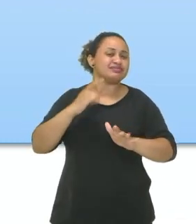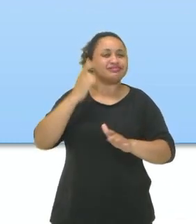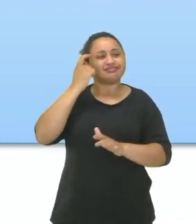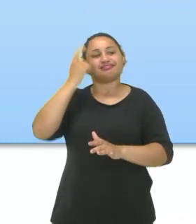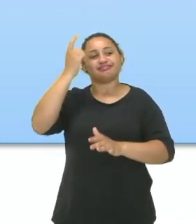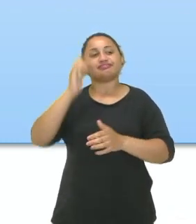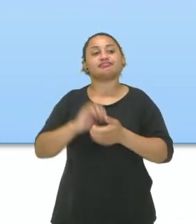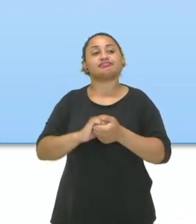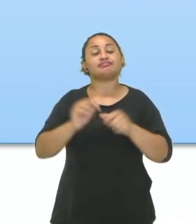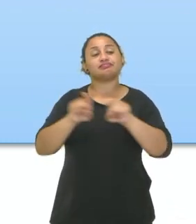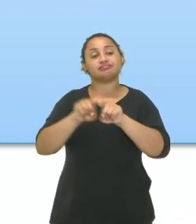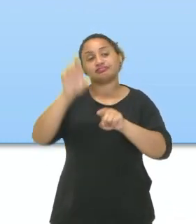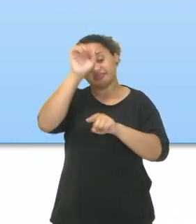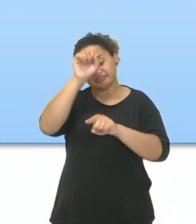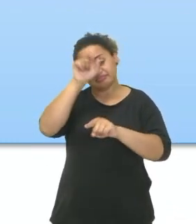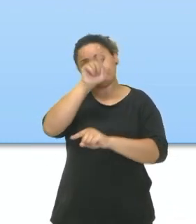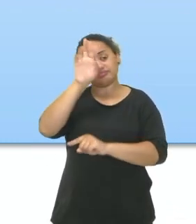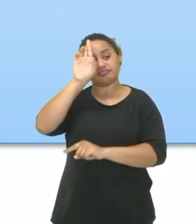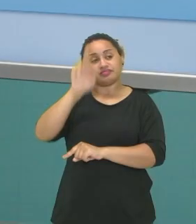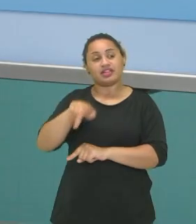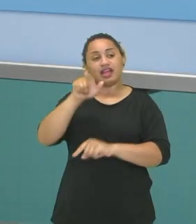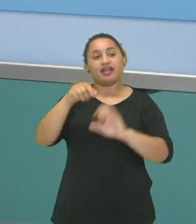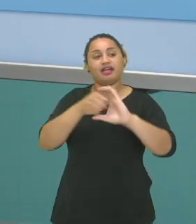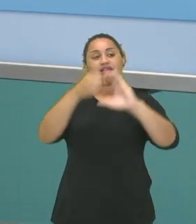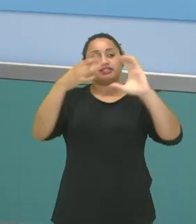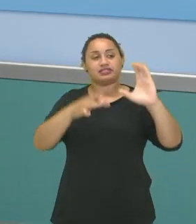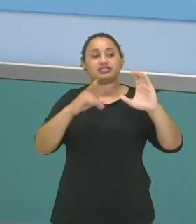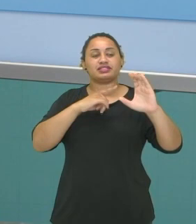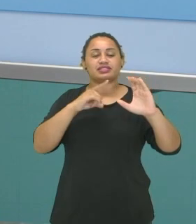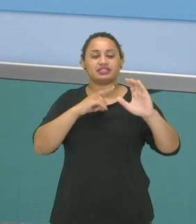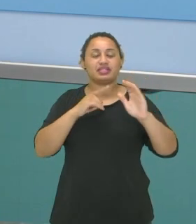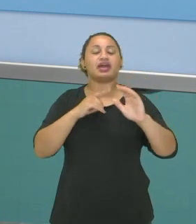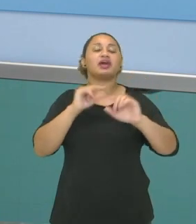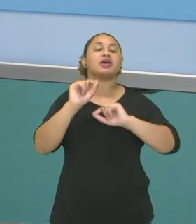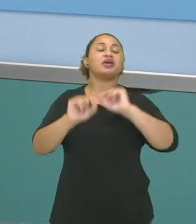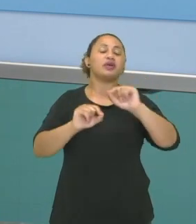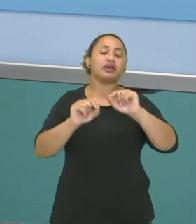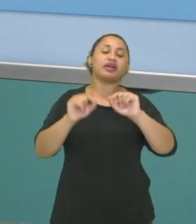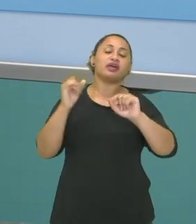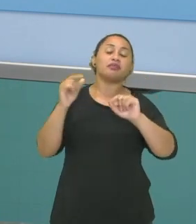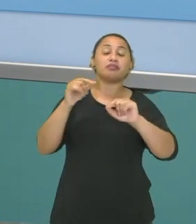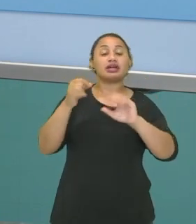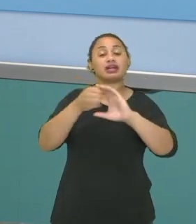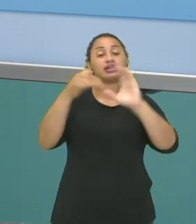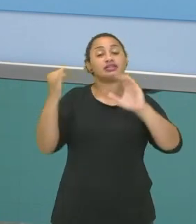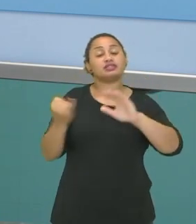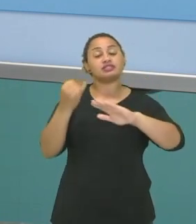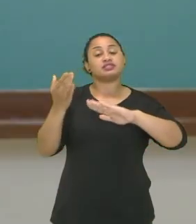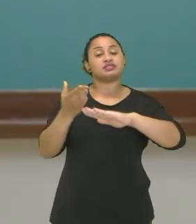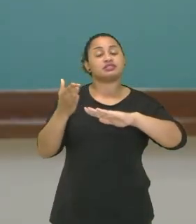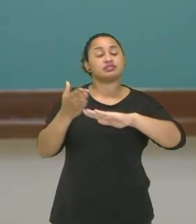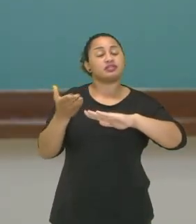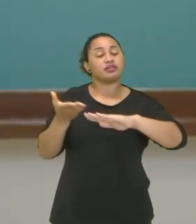Também aprendemos que o racionalismo é uma das características preponderantes da